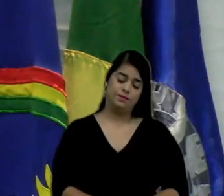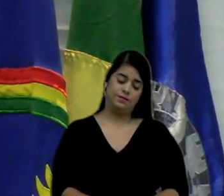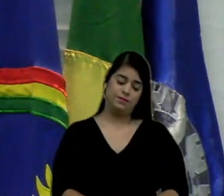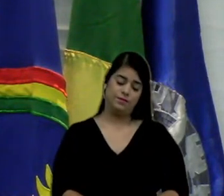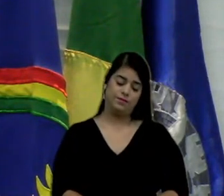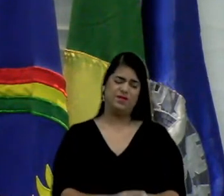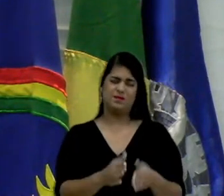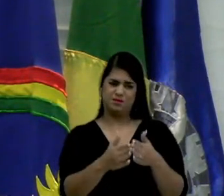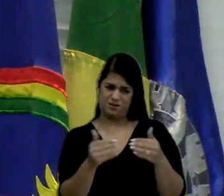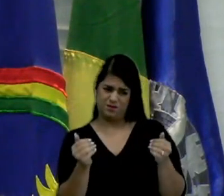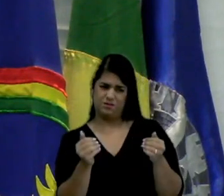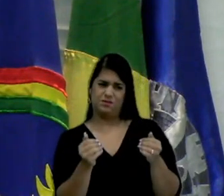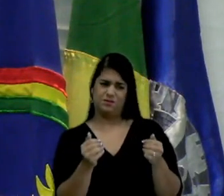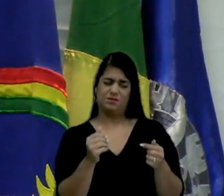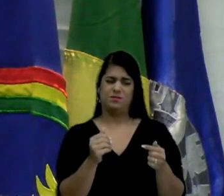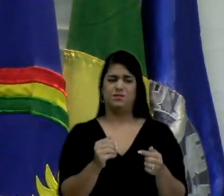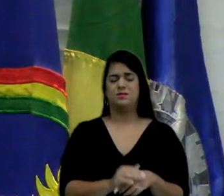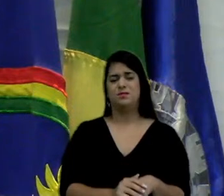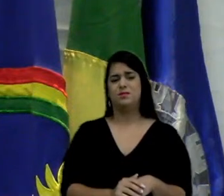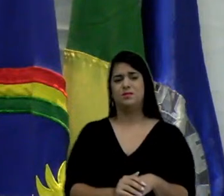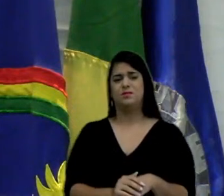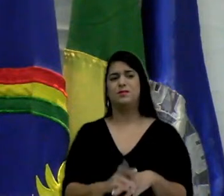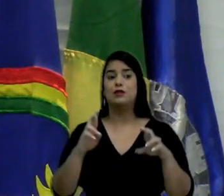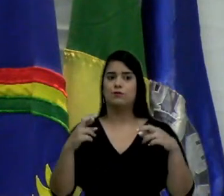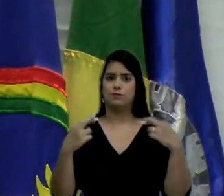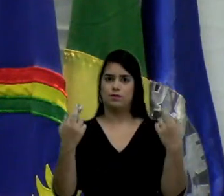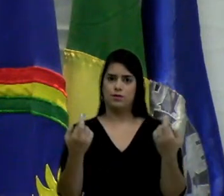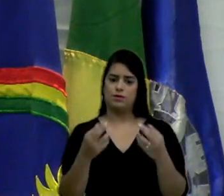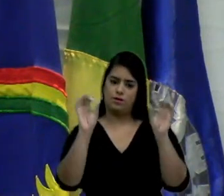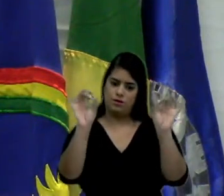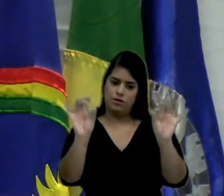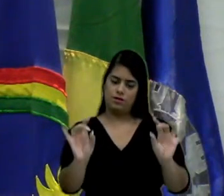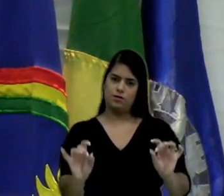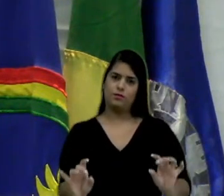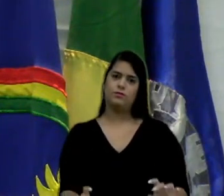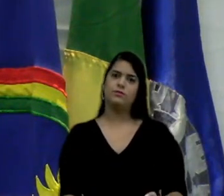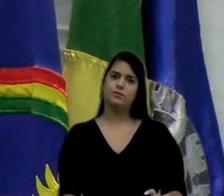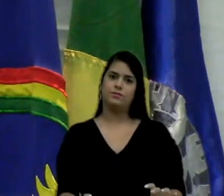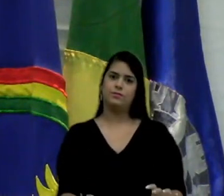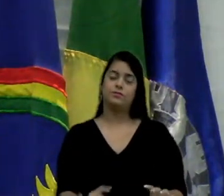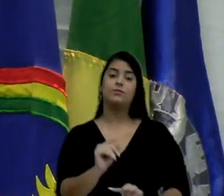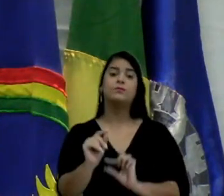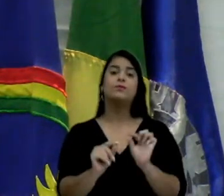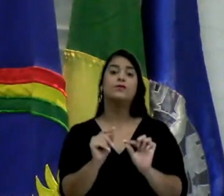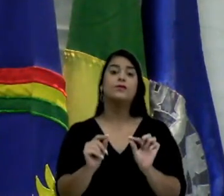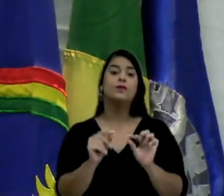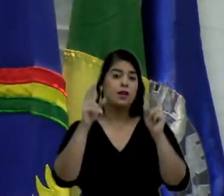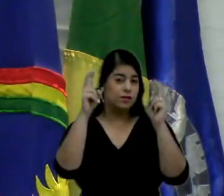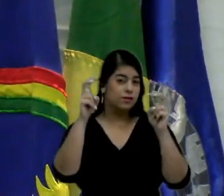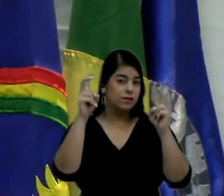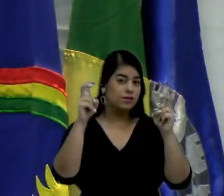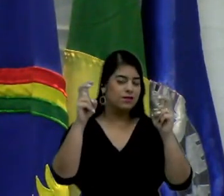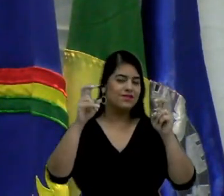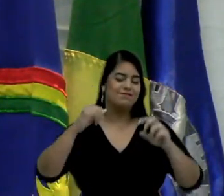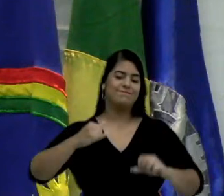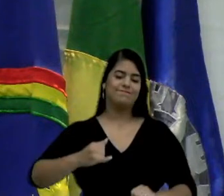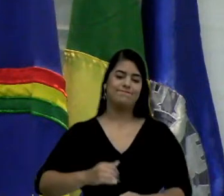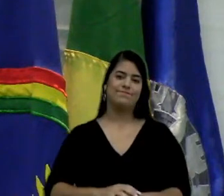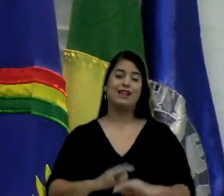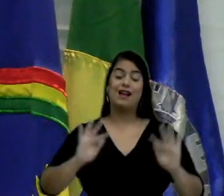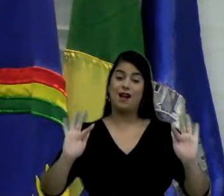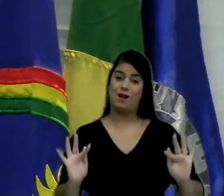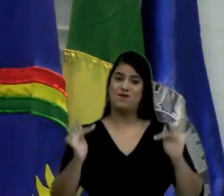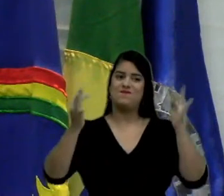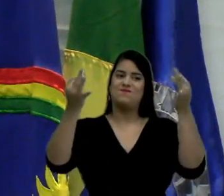um pedido para que fosse feito uma sessão solene n alusiva a o aniversário